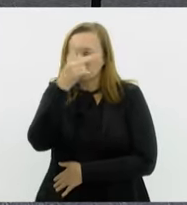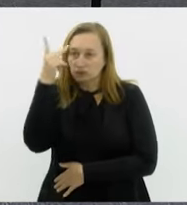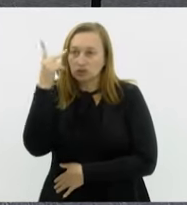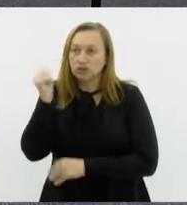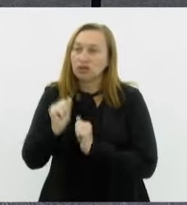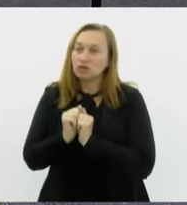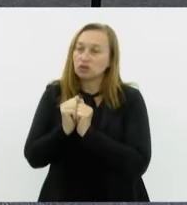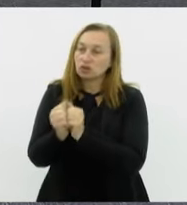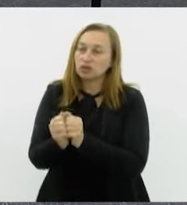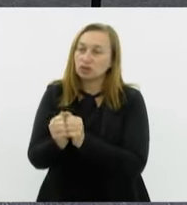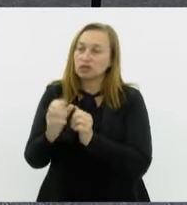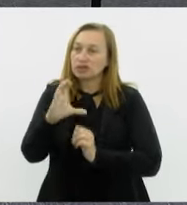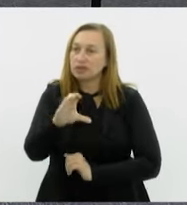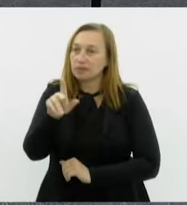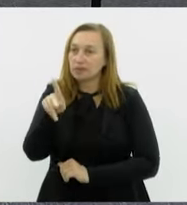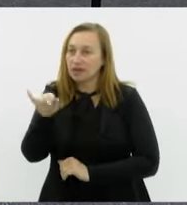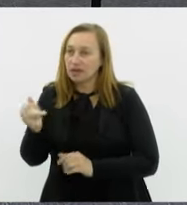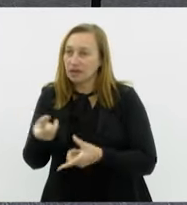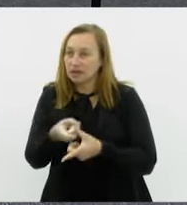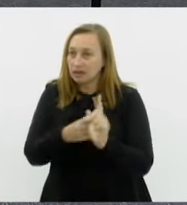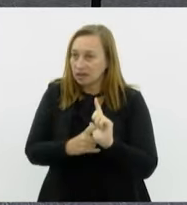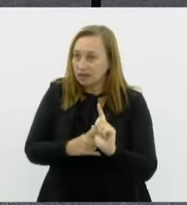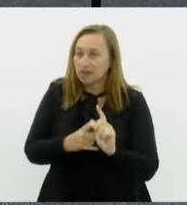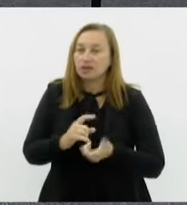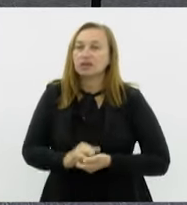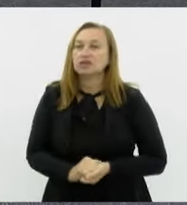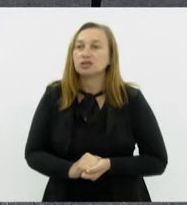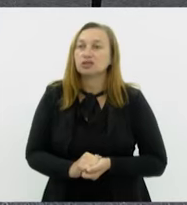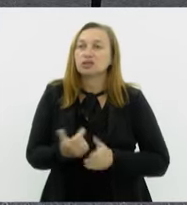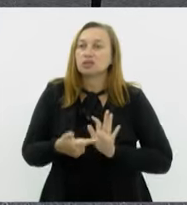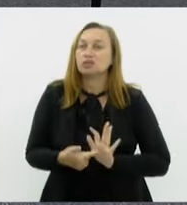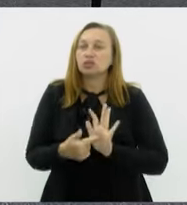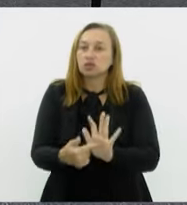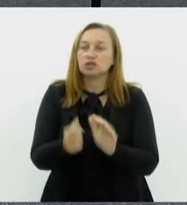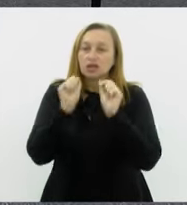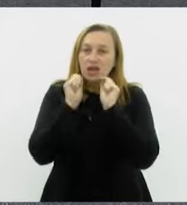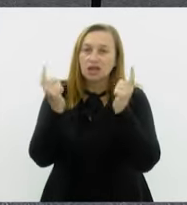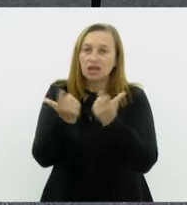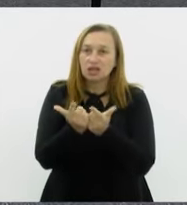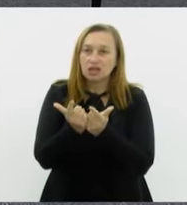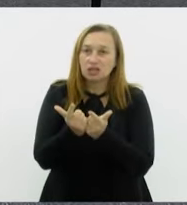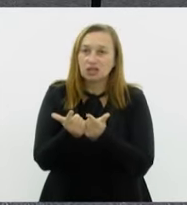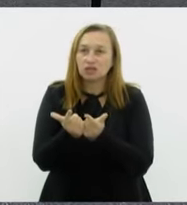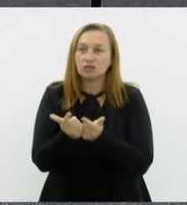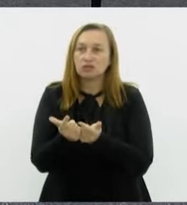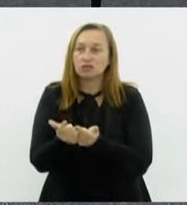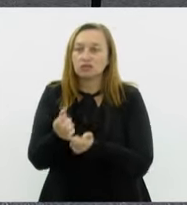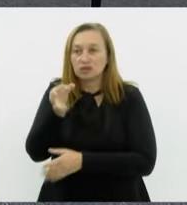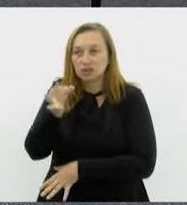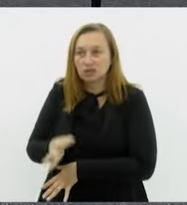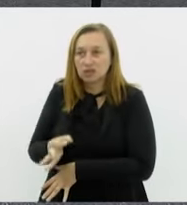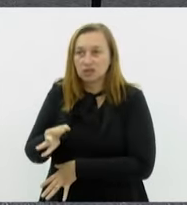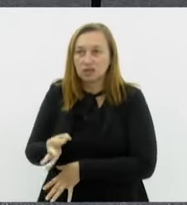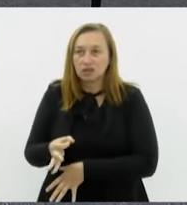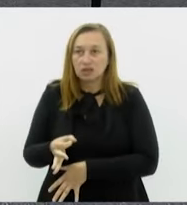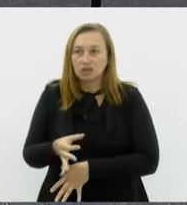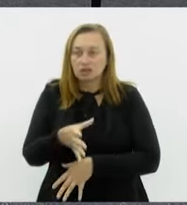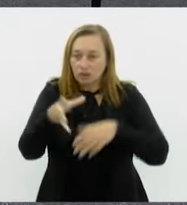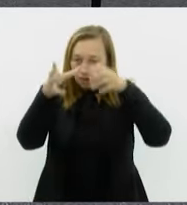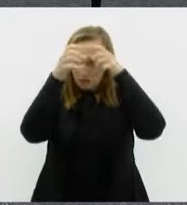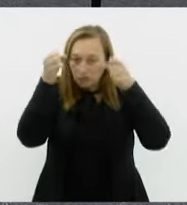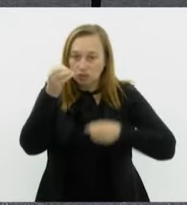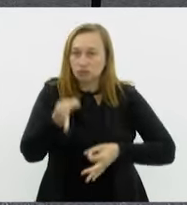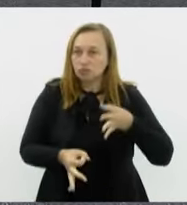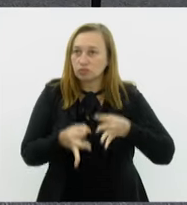que a posição da Alerge e os demonstrativos da Alerge foram decisivos para o Supremo tomar a posição